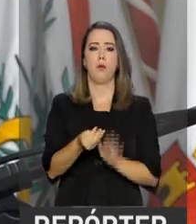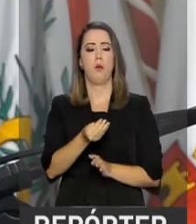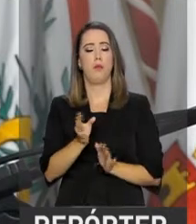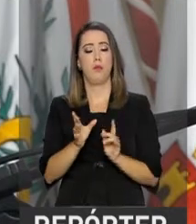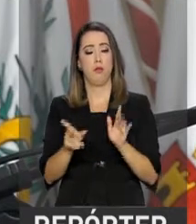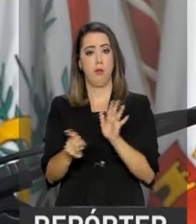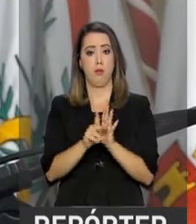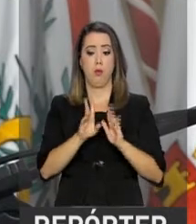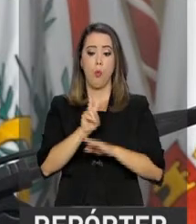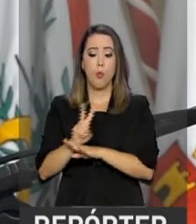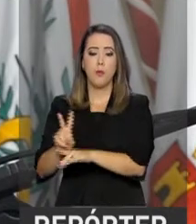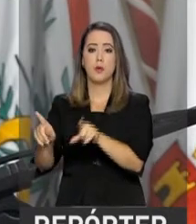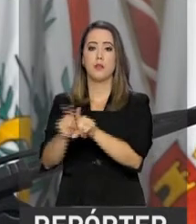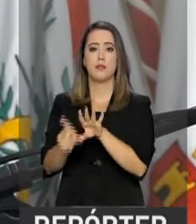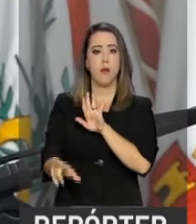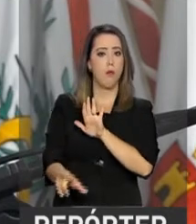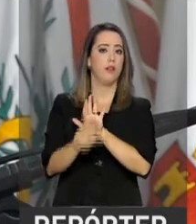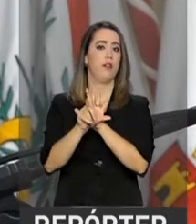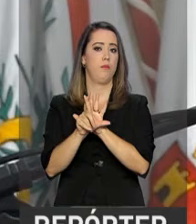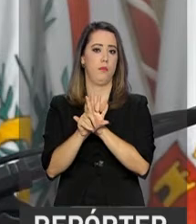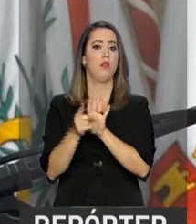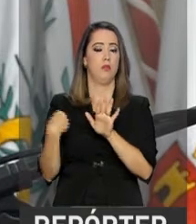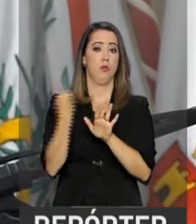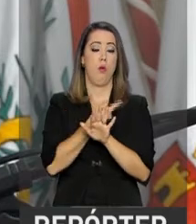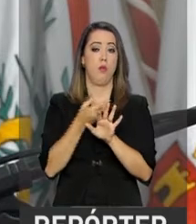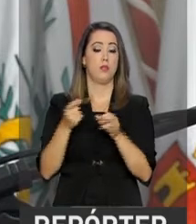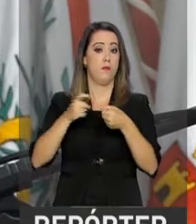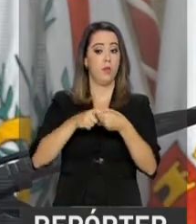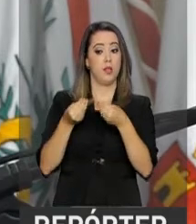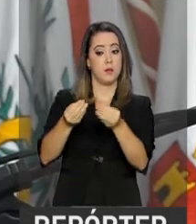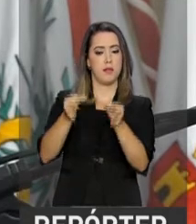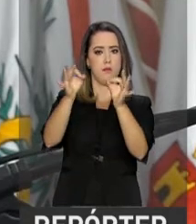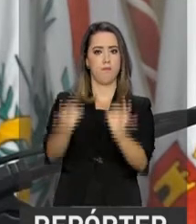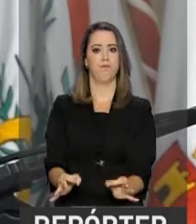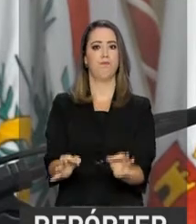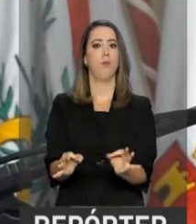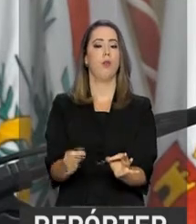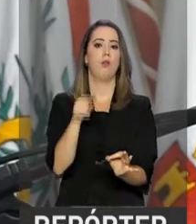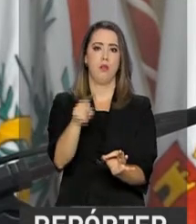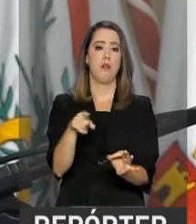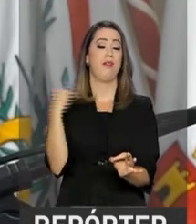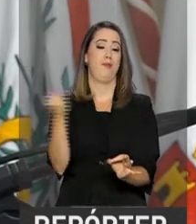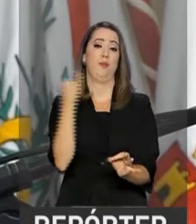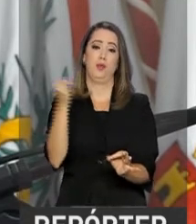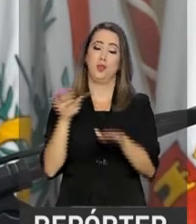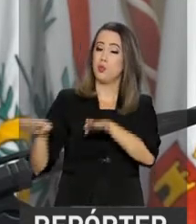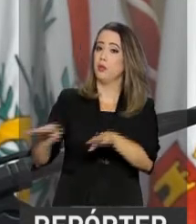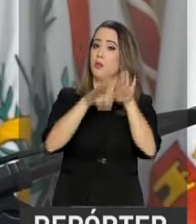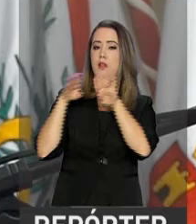e resgatamos a ordem da ordem que é fundamental para a democracia